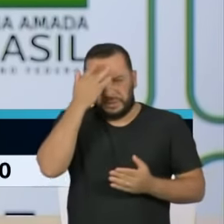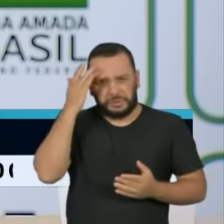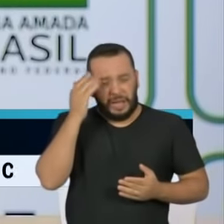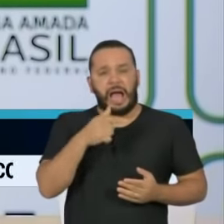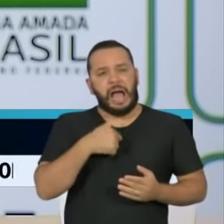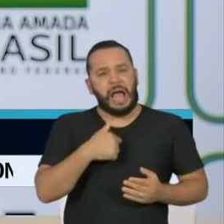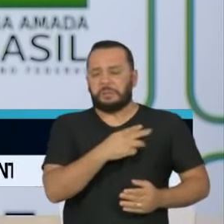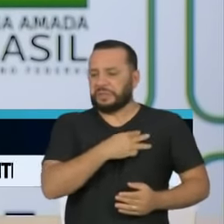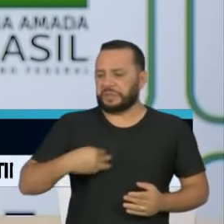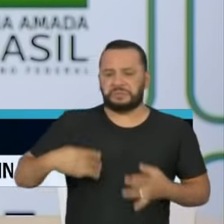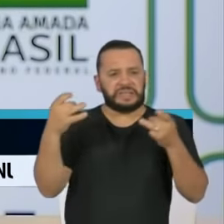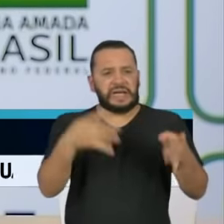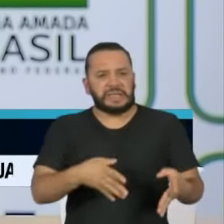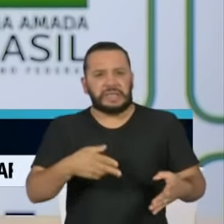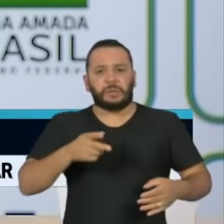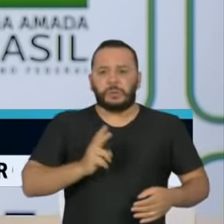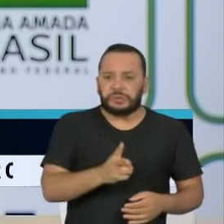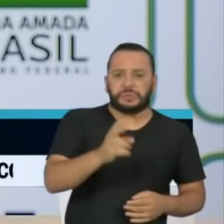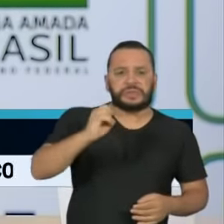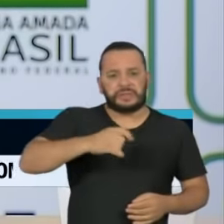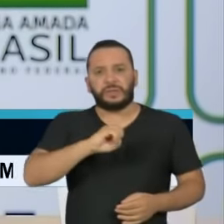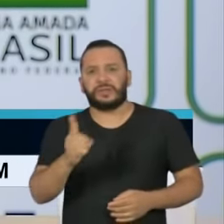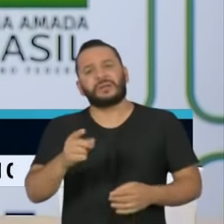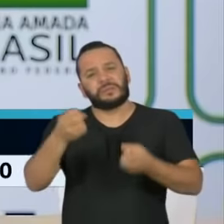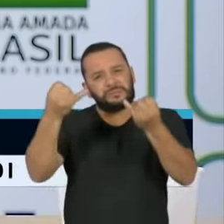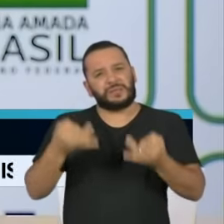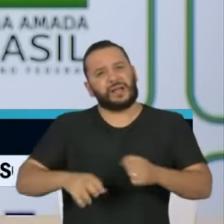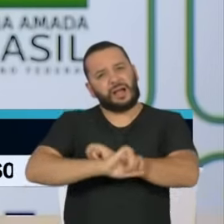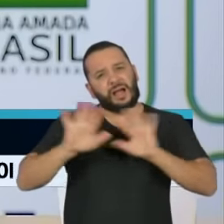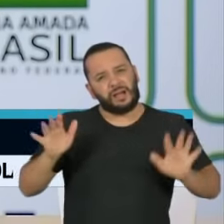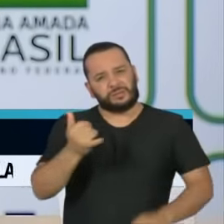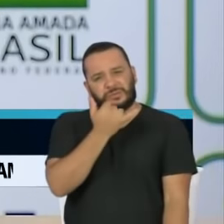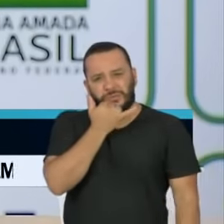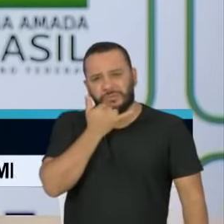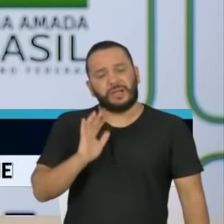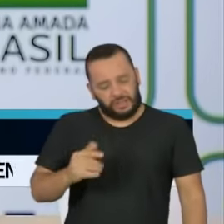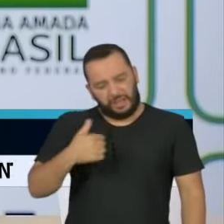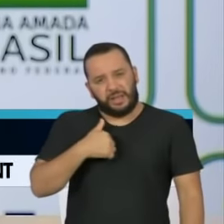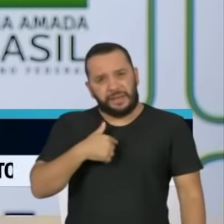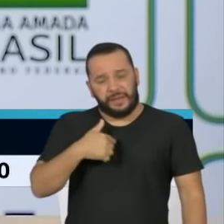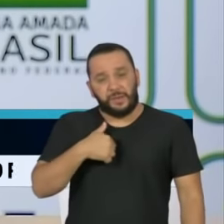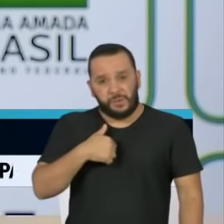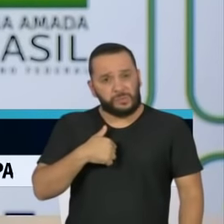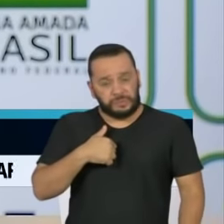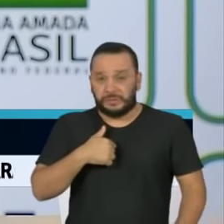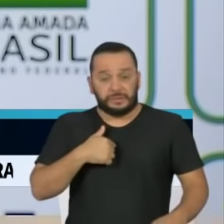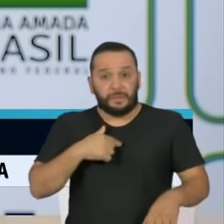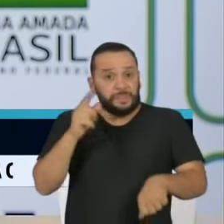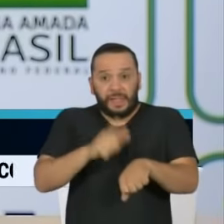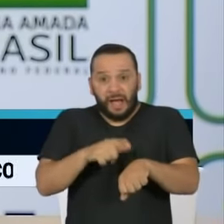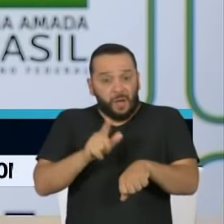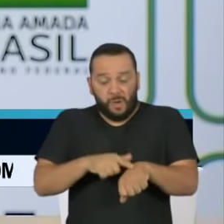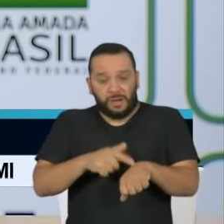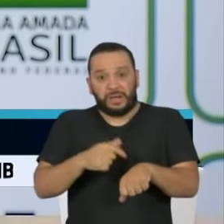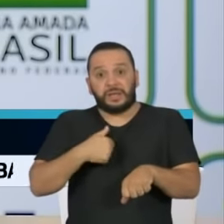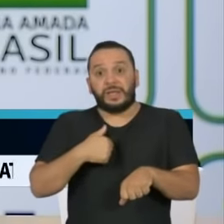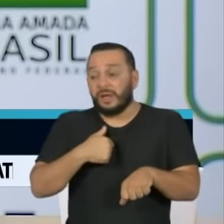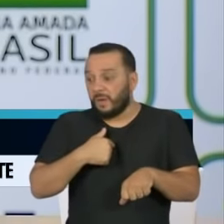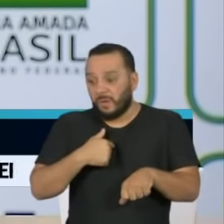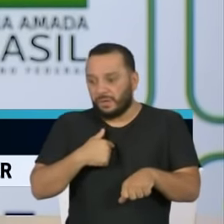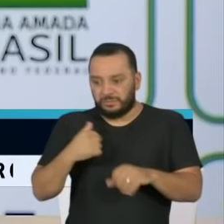vai sair, o ministro não vai sair. Eu vou deixar muito claro, eu saio daqui na hora que acharem que eu não devo